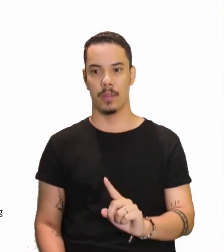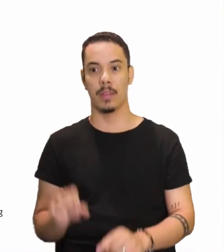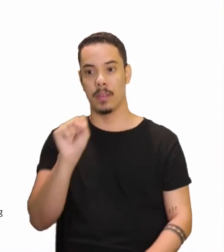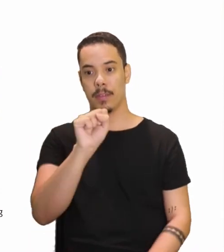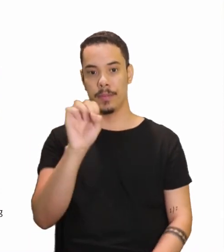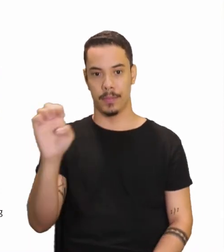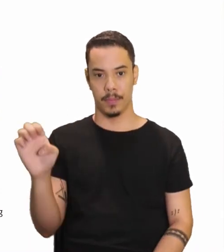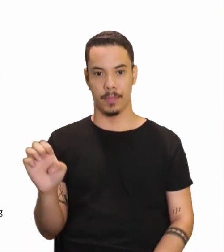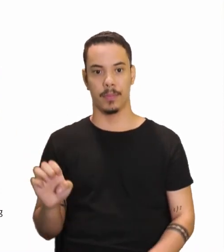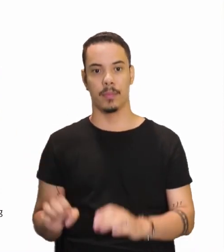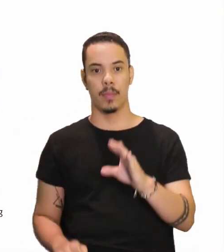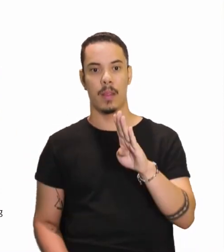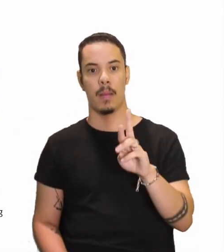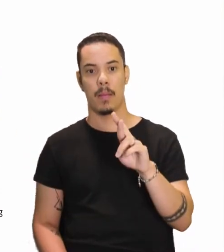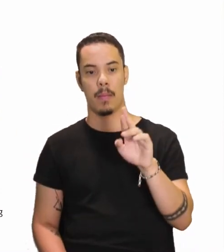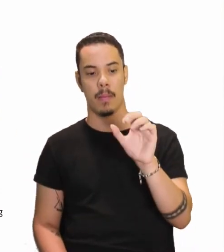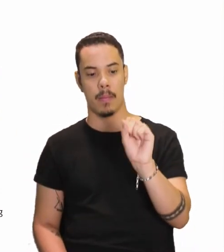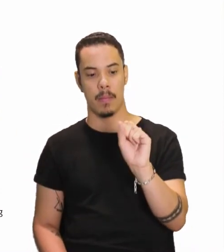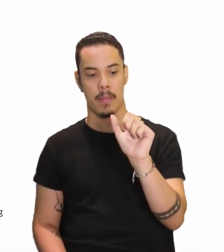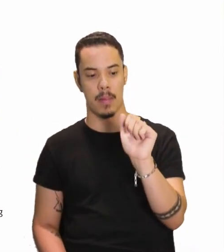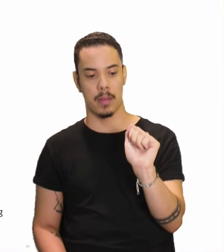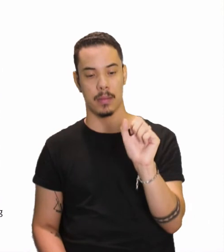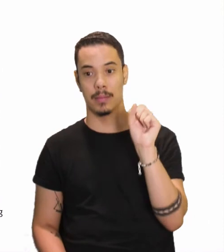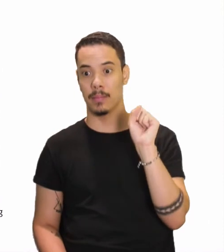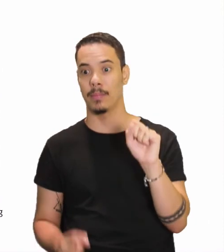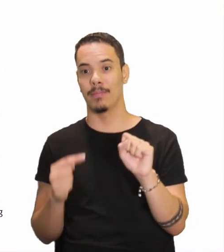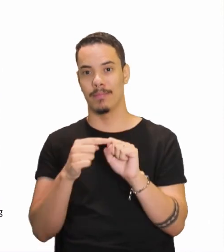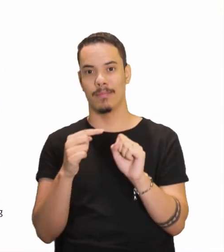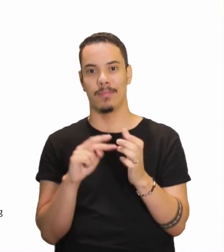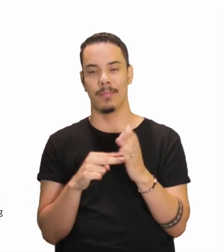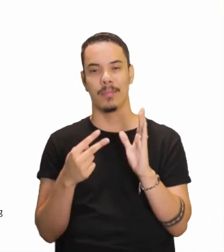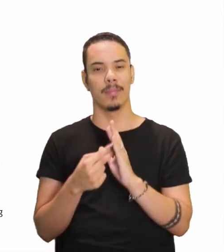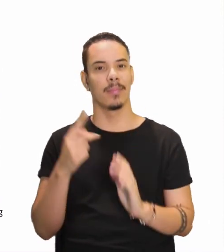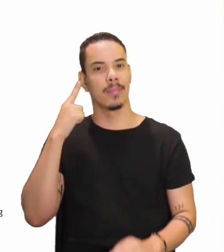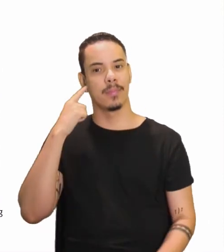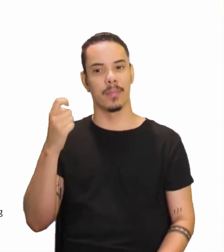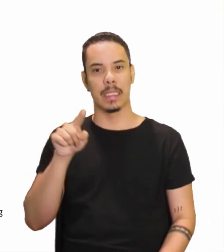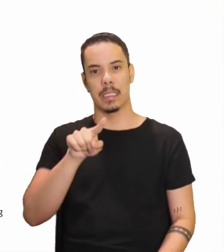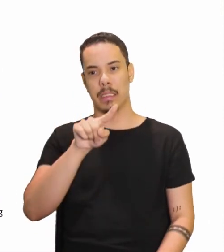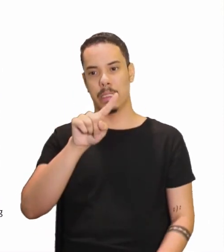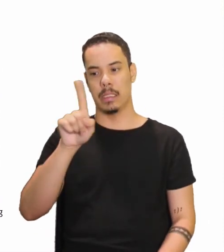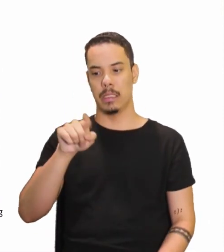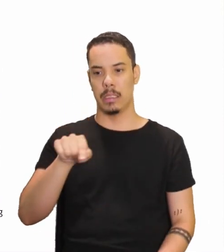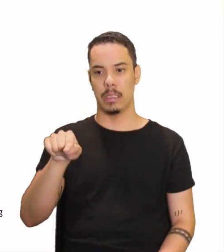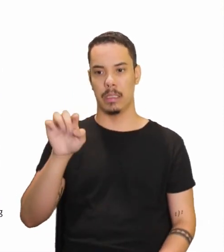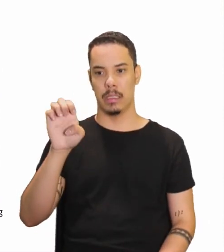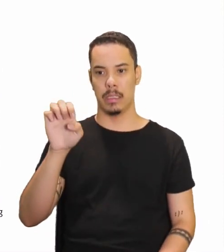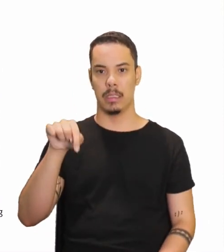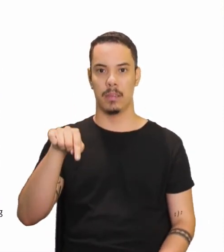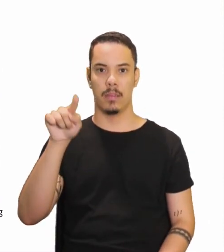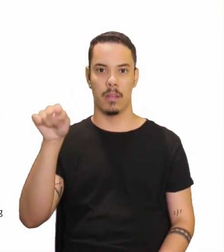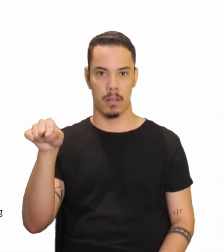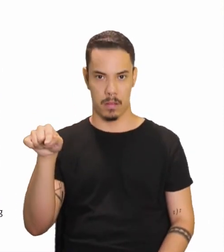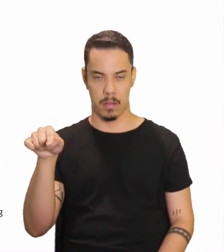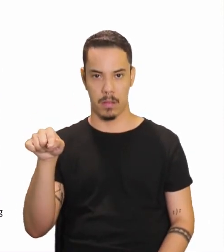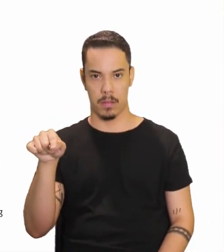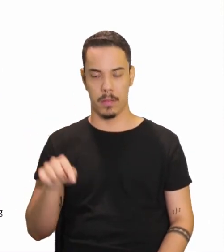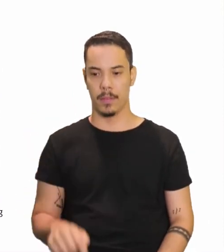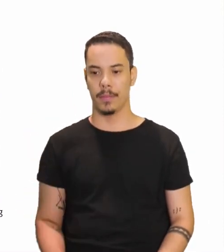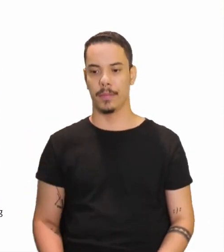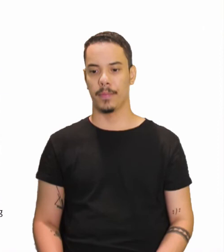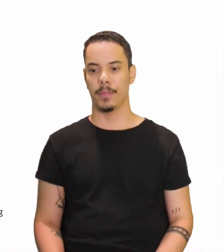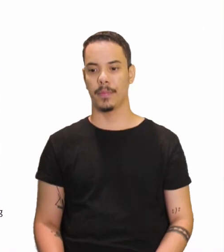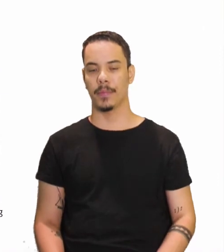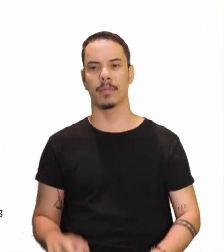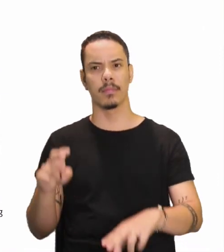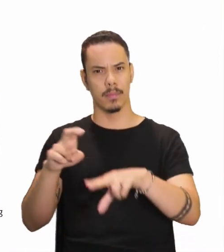aqui brasa é com S, mas só que esse fonema está representado por quem? pelo fonema Z. Então, quer dizer